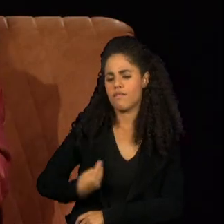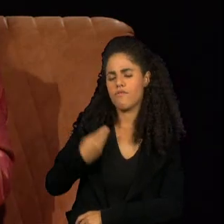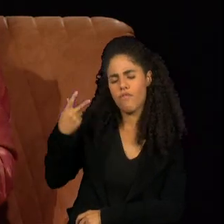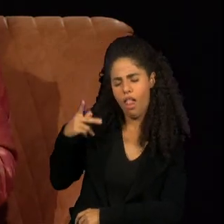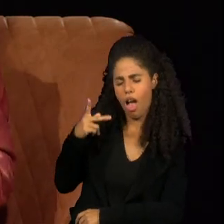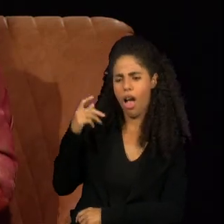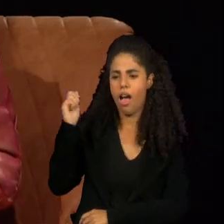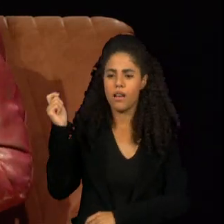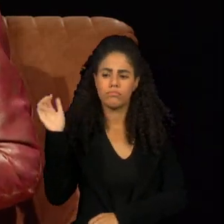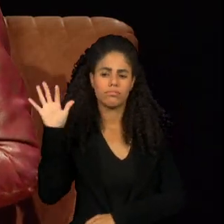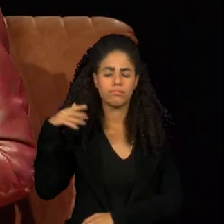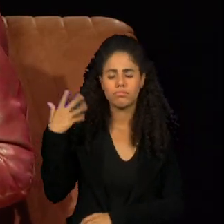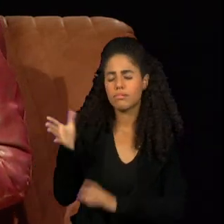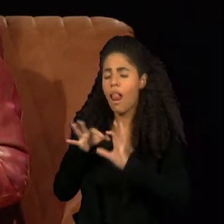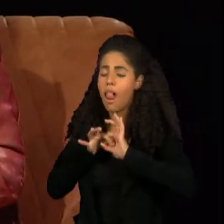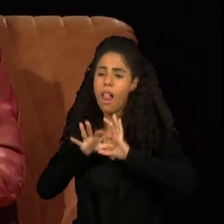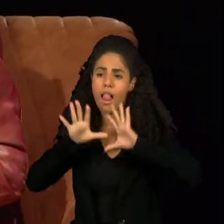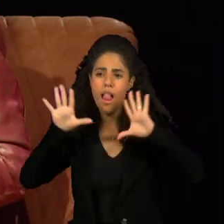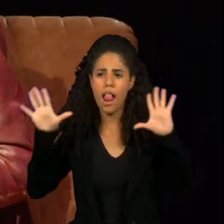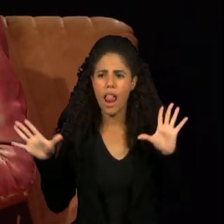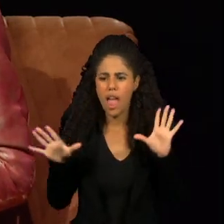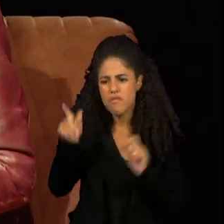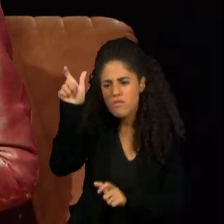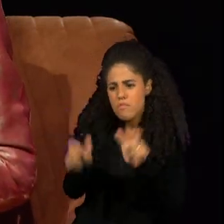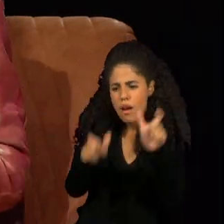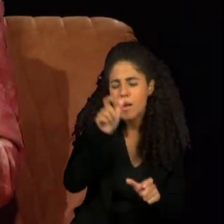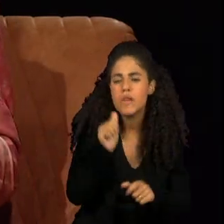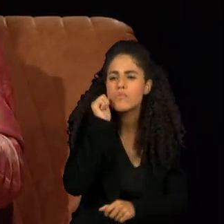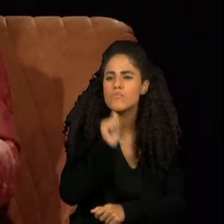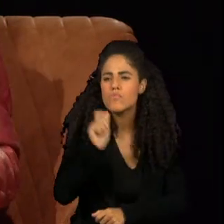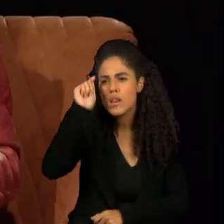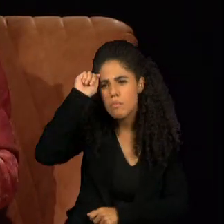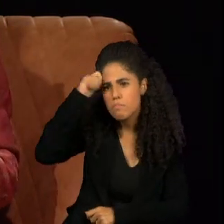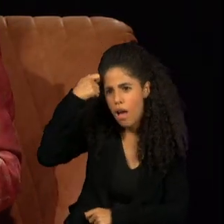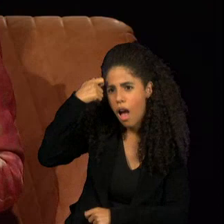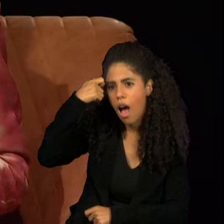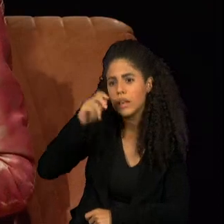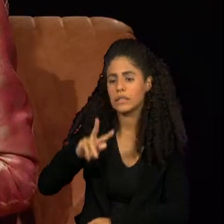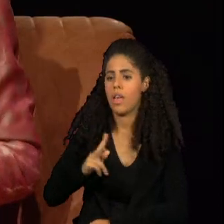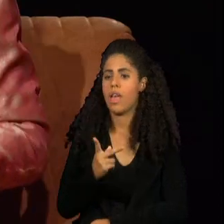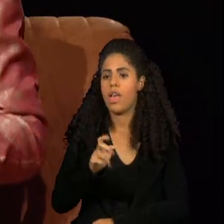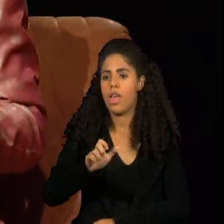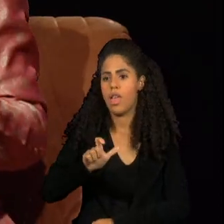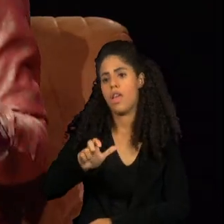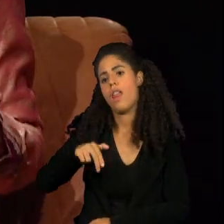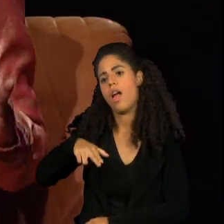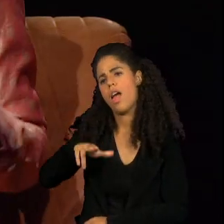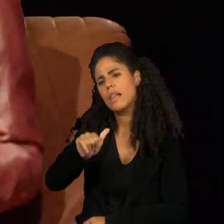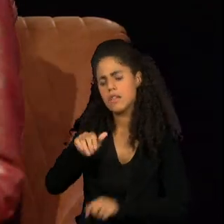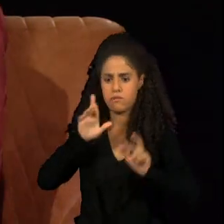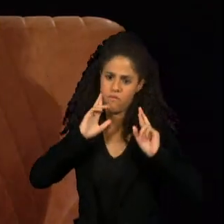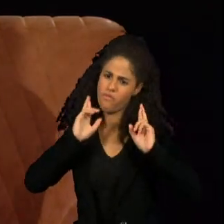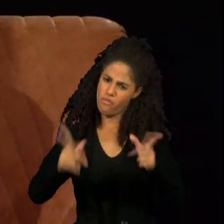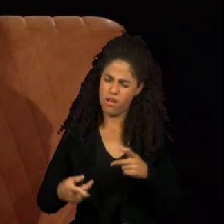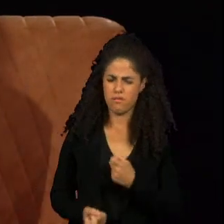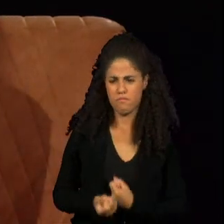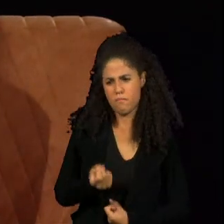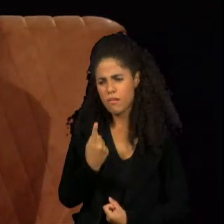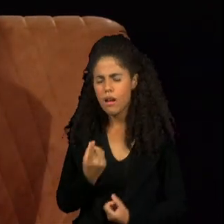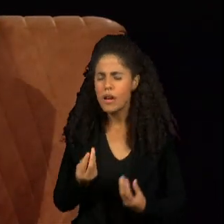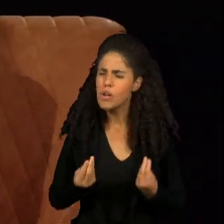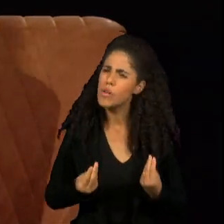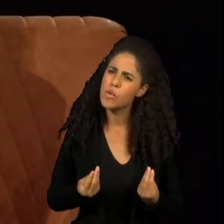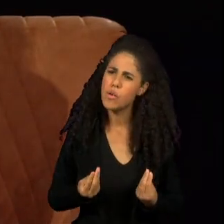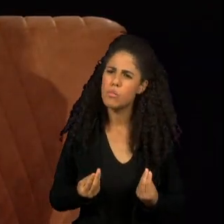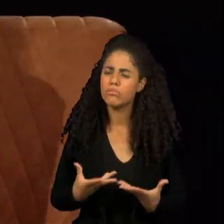pessoal ativista, né? As pretas maravilhosas. Helena agora está diferente, né? Porque era assustador. Era